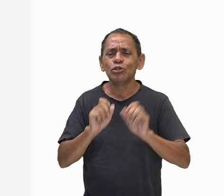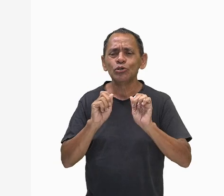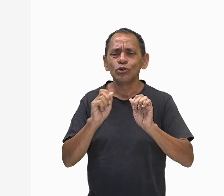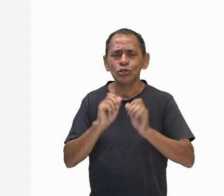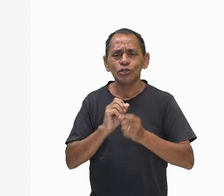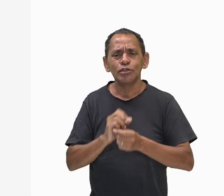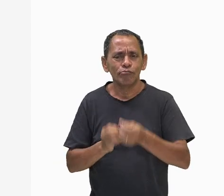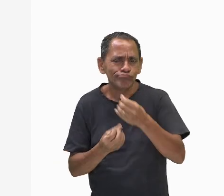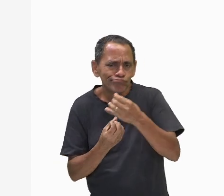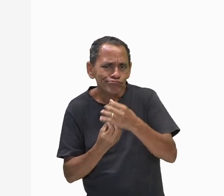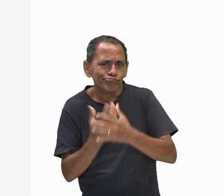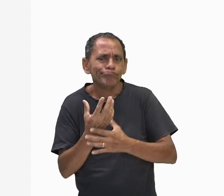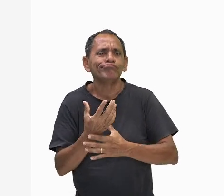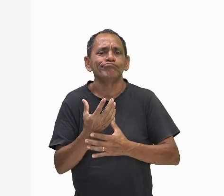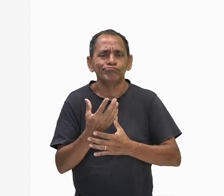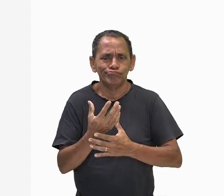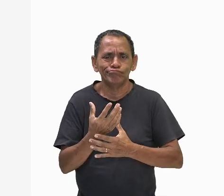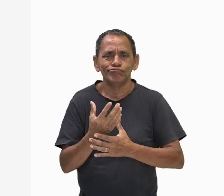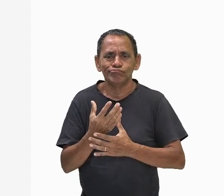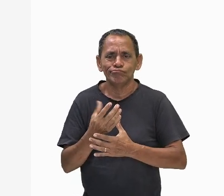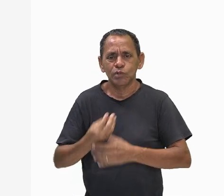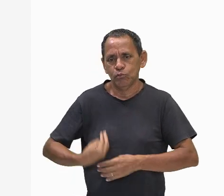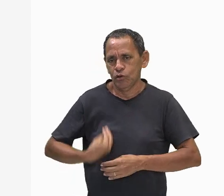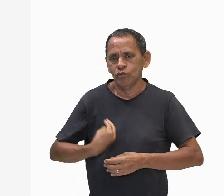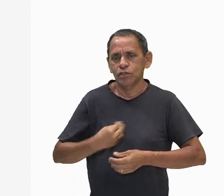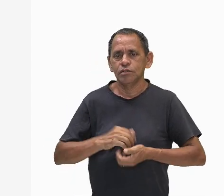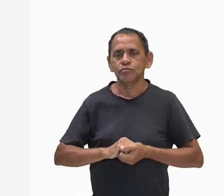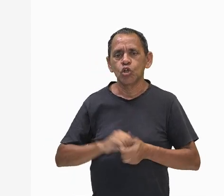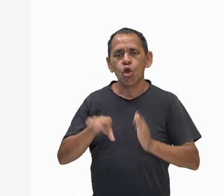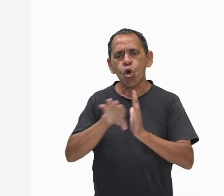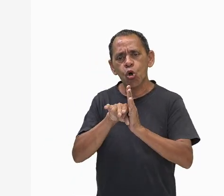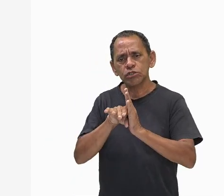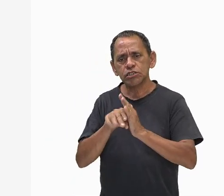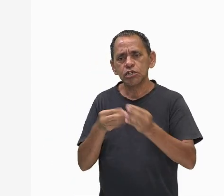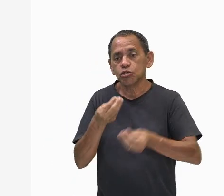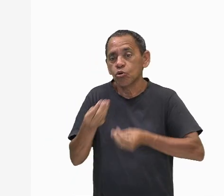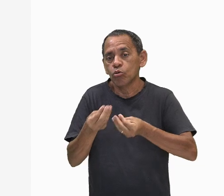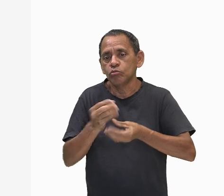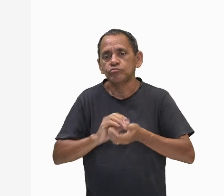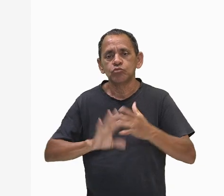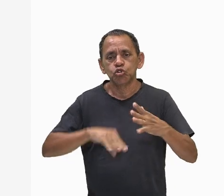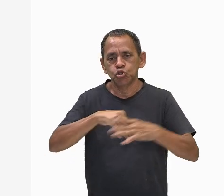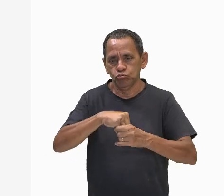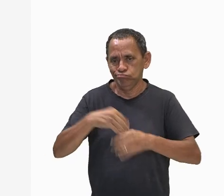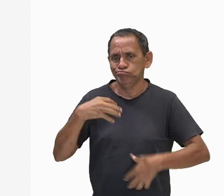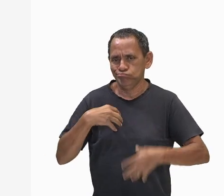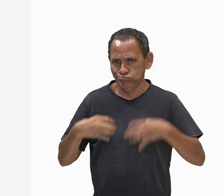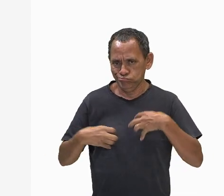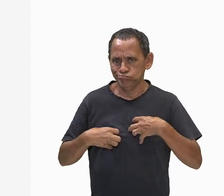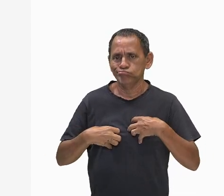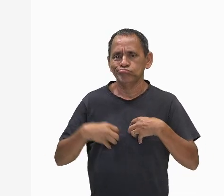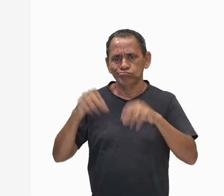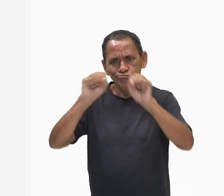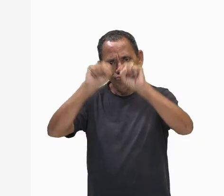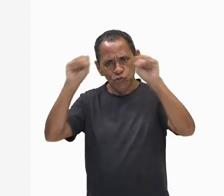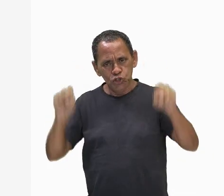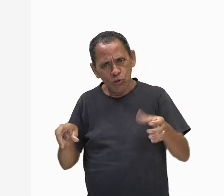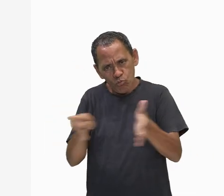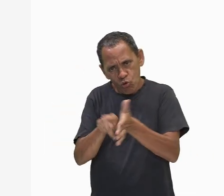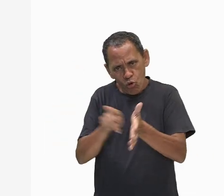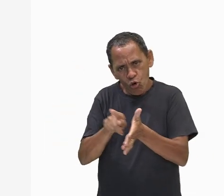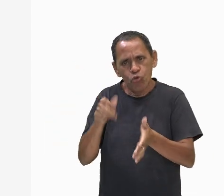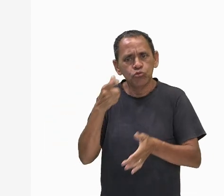conceito principal, anotem bem aí, é um conjunto de órgãos do sistema reprodutor feminino